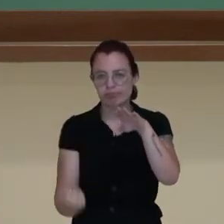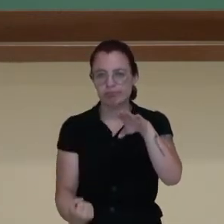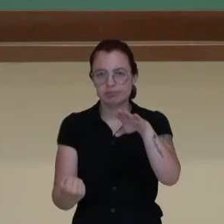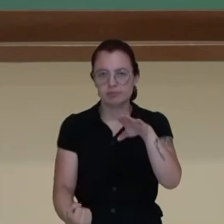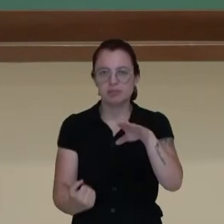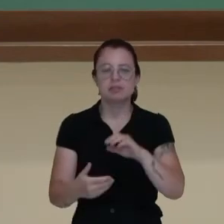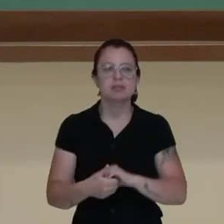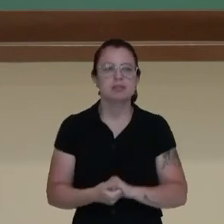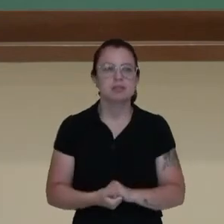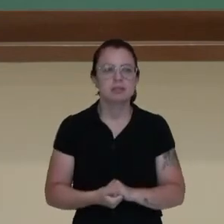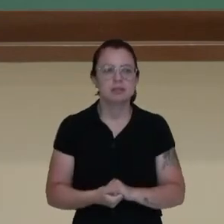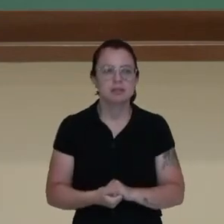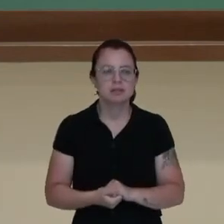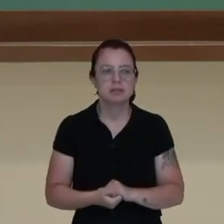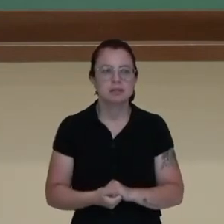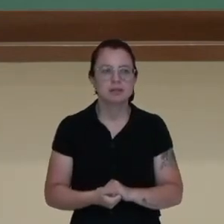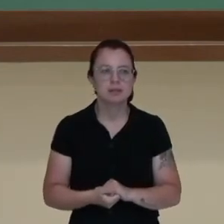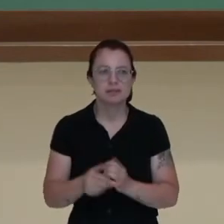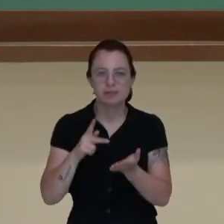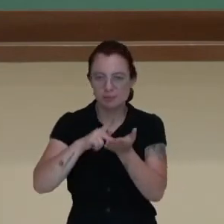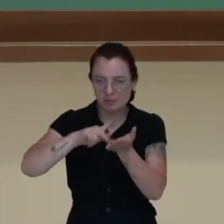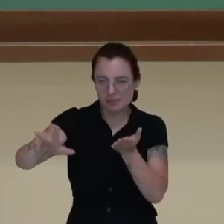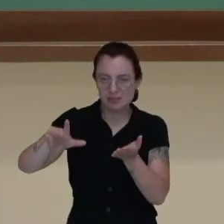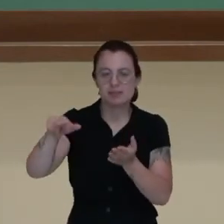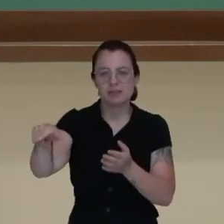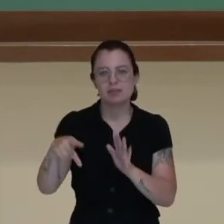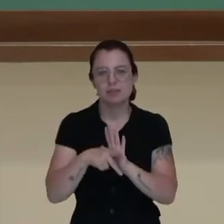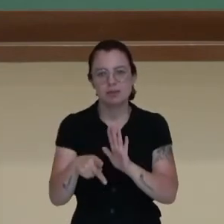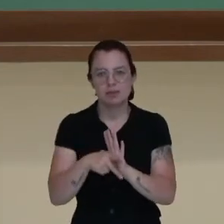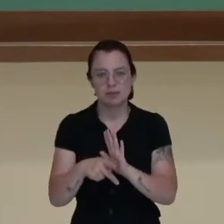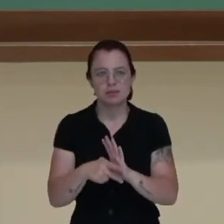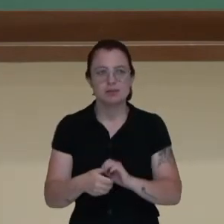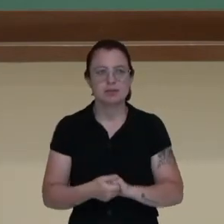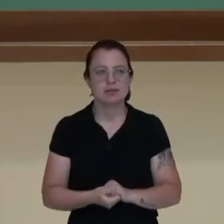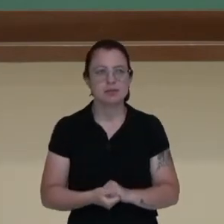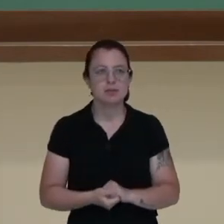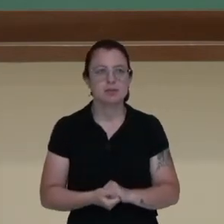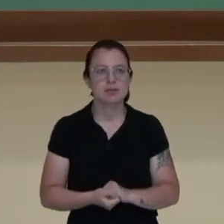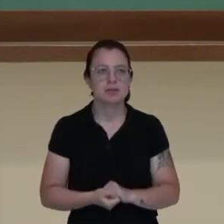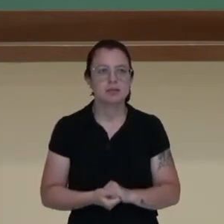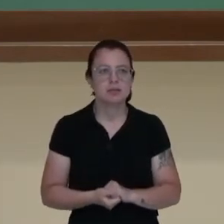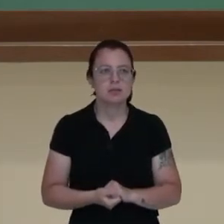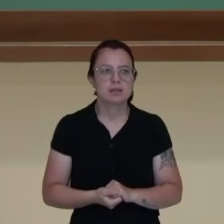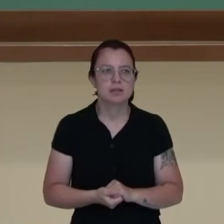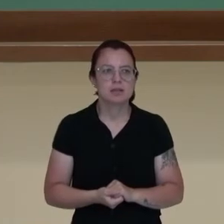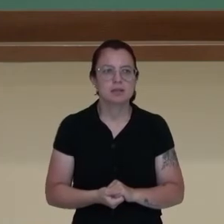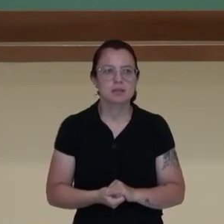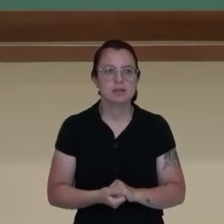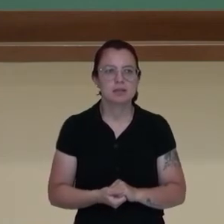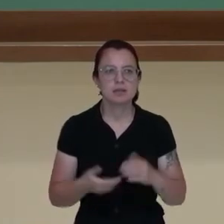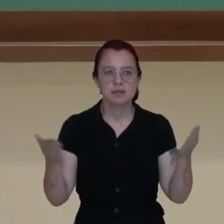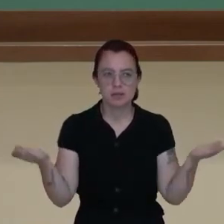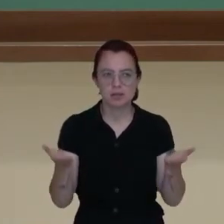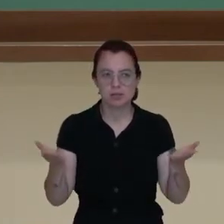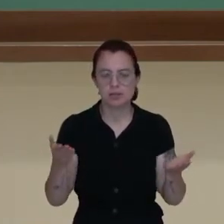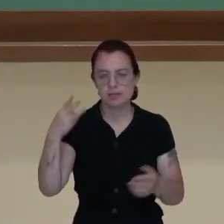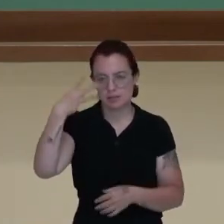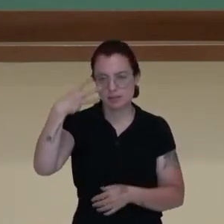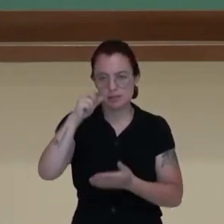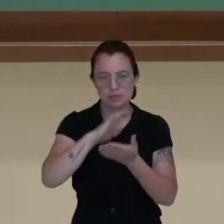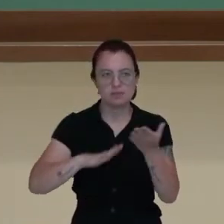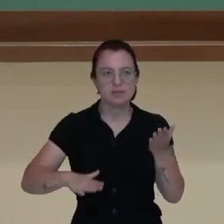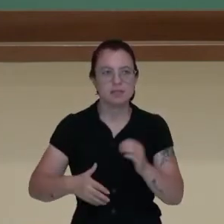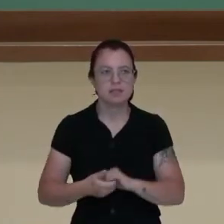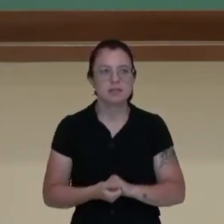Júlio Prestes e tentar então modificar a estrutura política do Brasil. Bom, aqui a gente chega na nossa